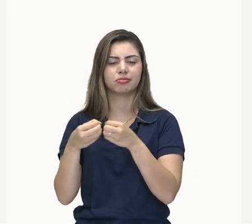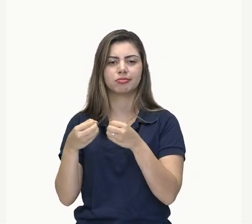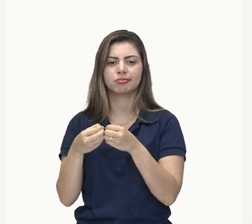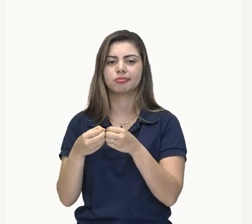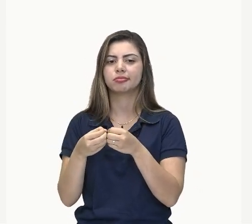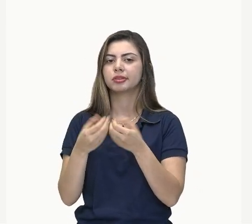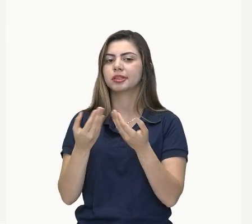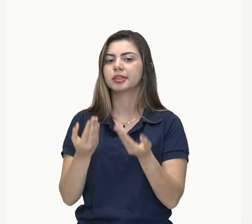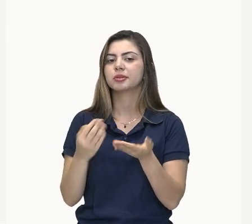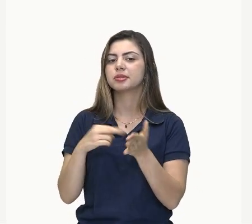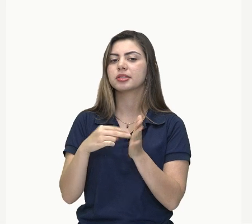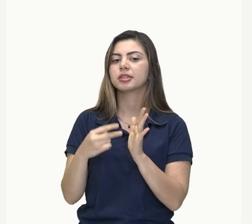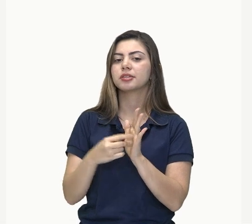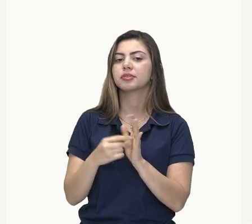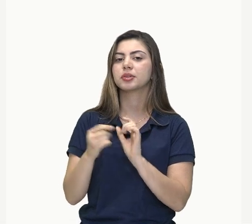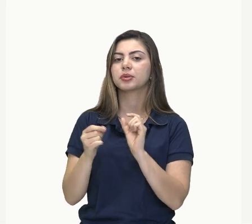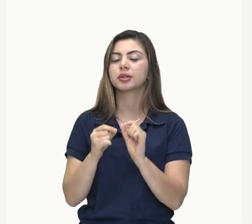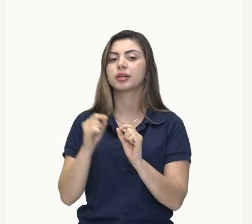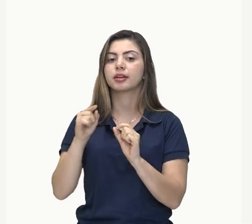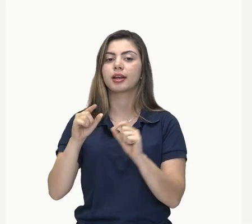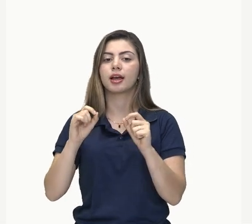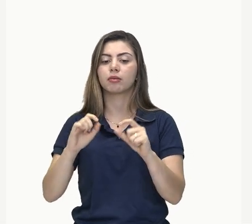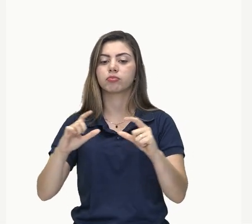significa que a nossa elipse é